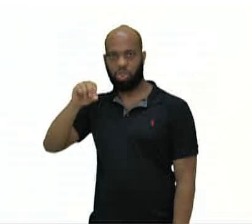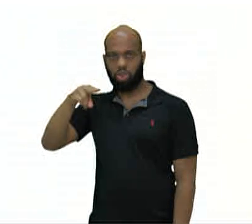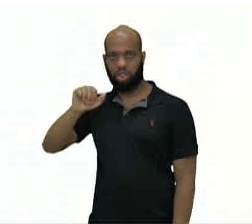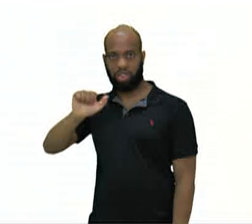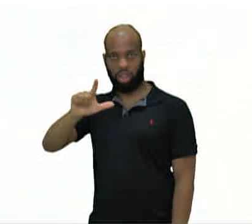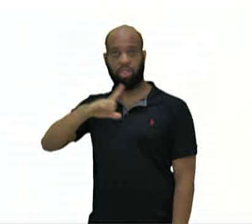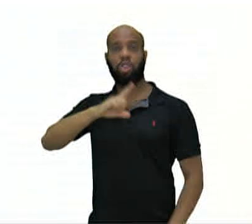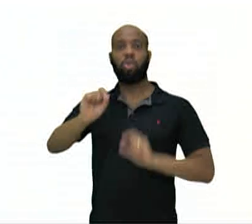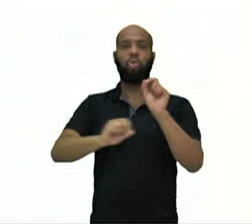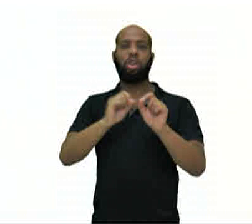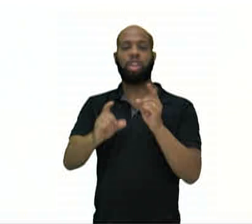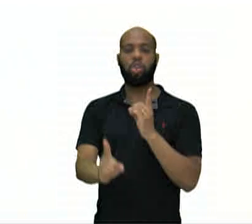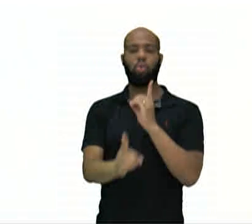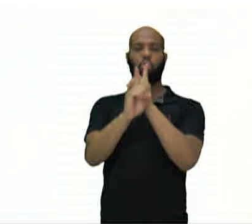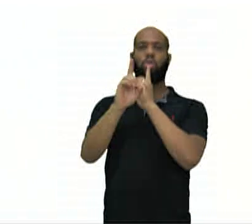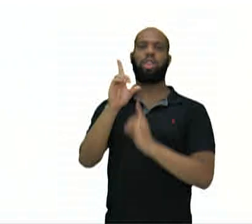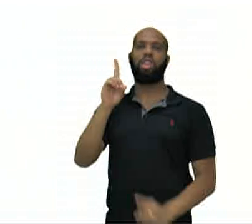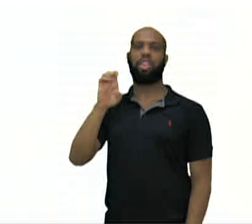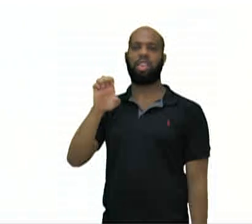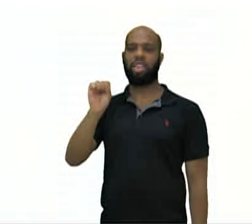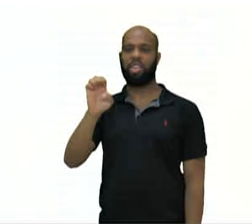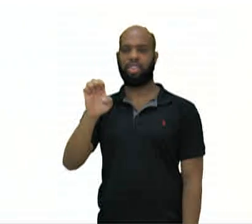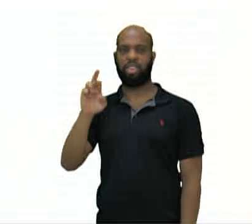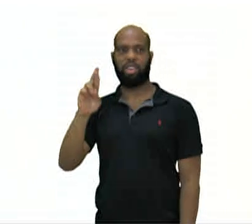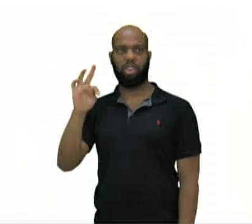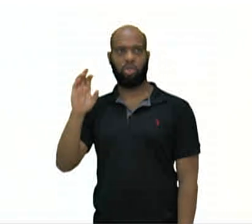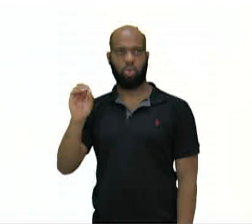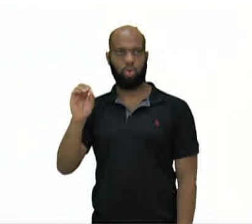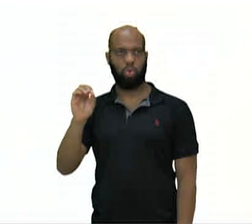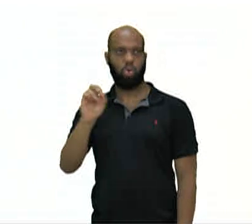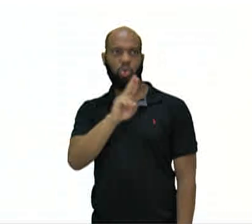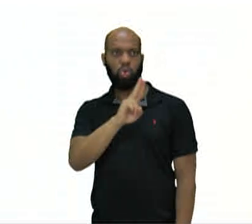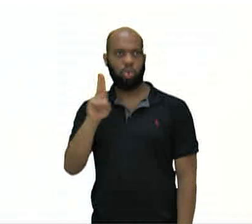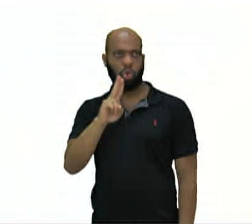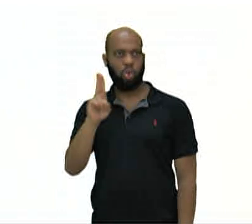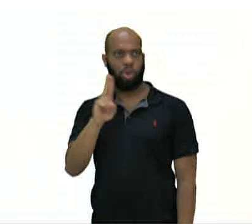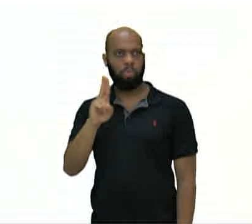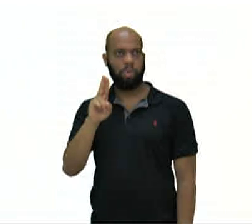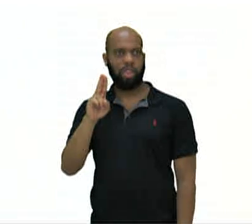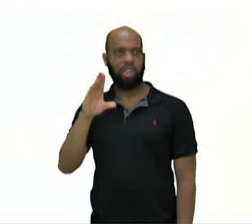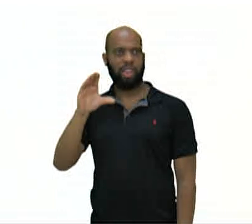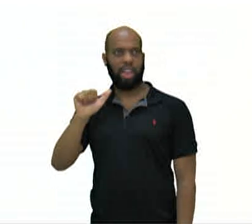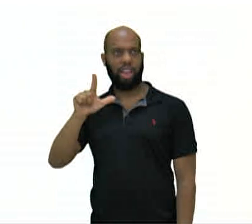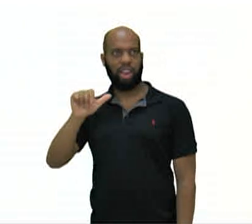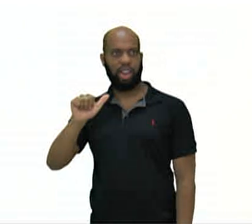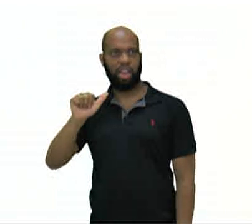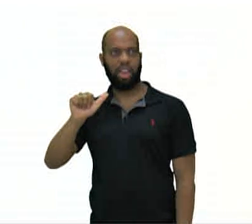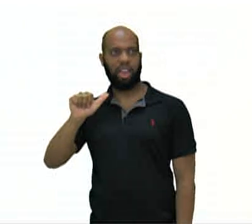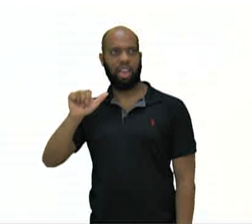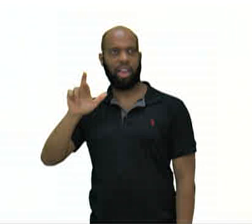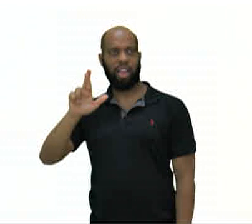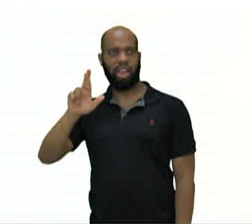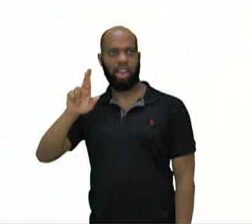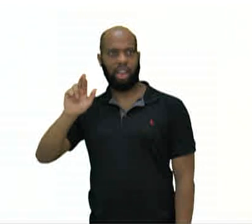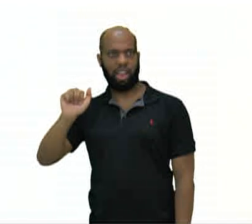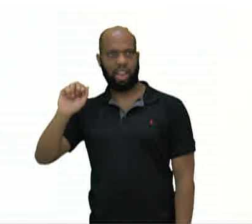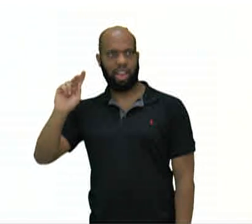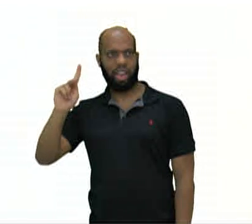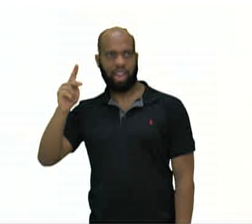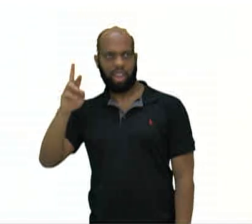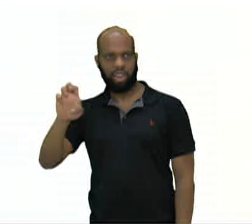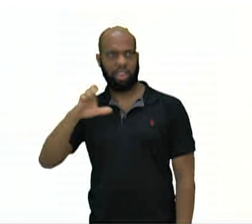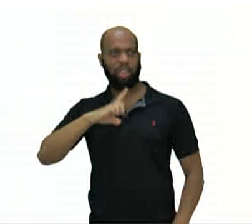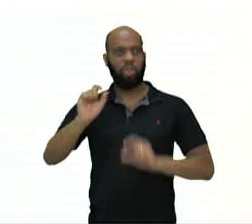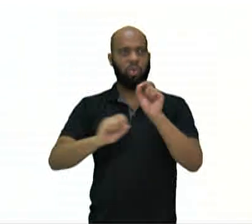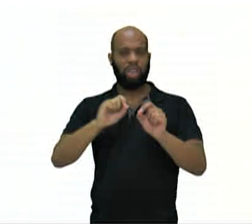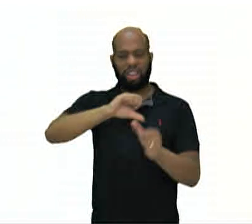encontramos o deserto do Kalahari, onde ocorre um fenômeno sazonal denominado de Okavango, em Botsuana,